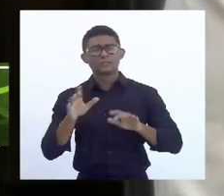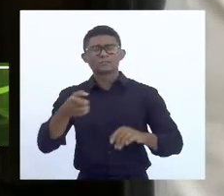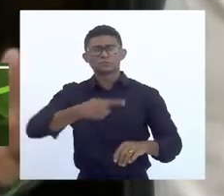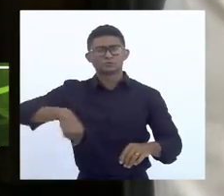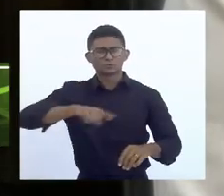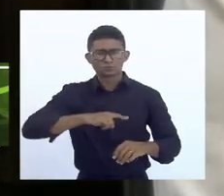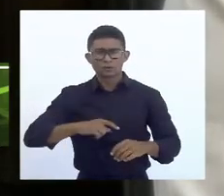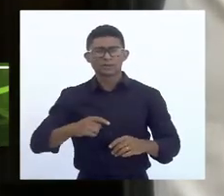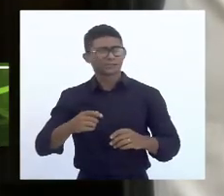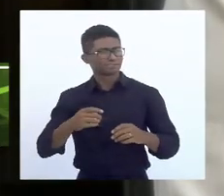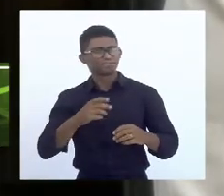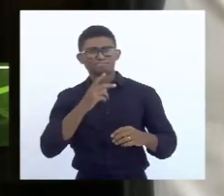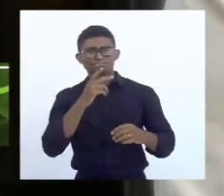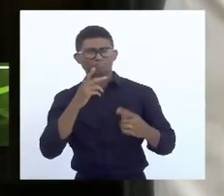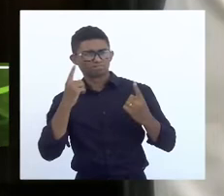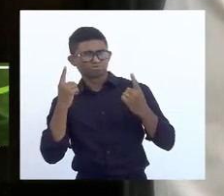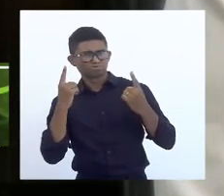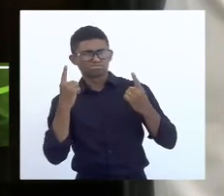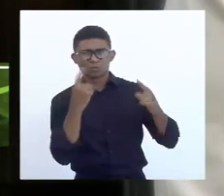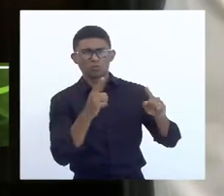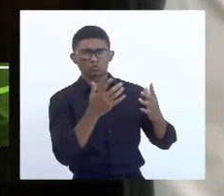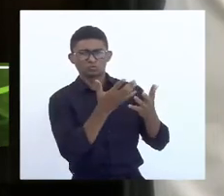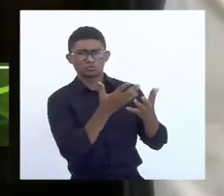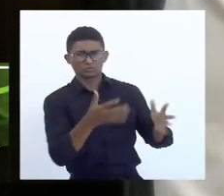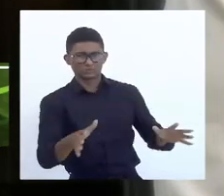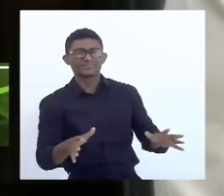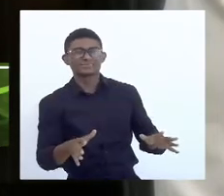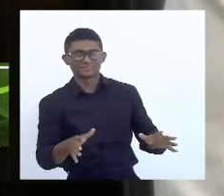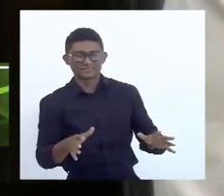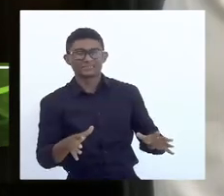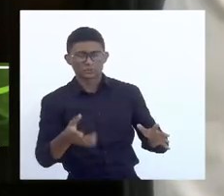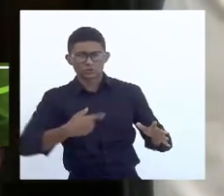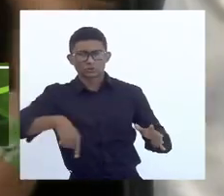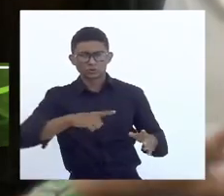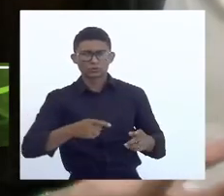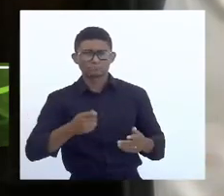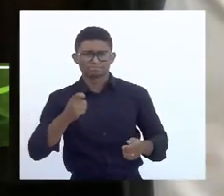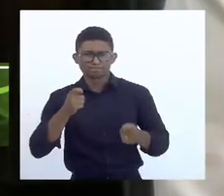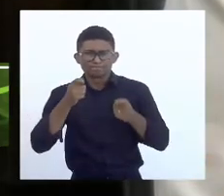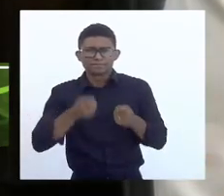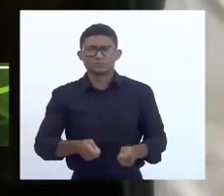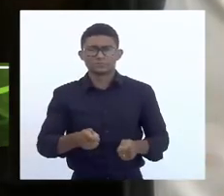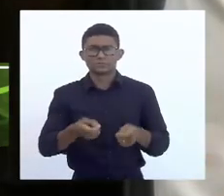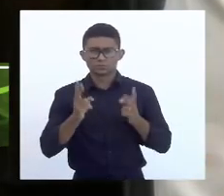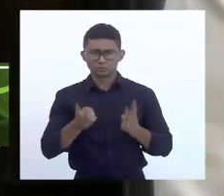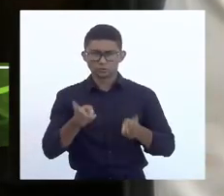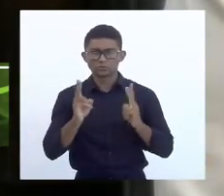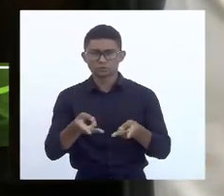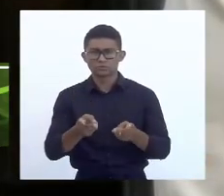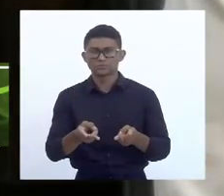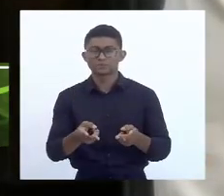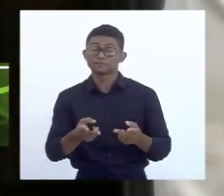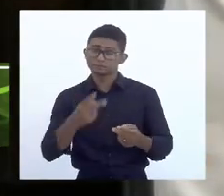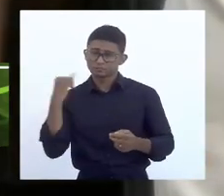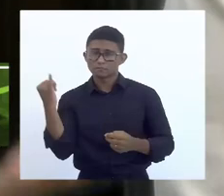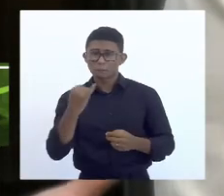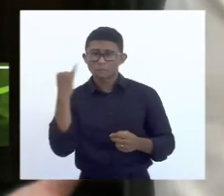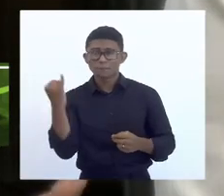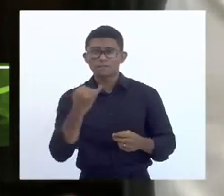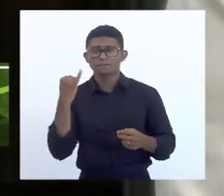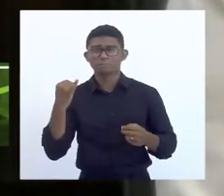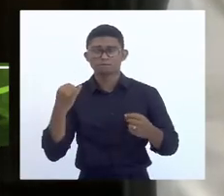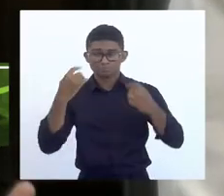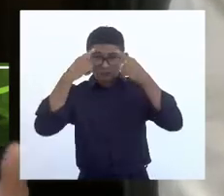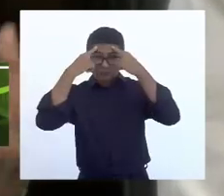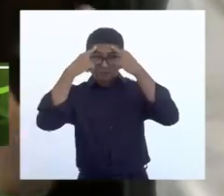enfrentá-lo, porque eu acho que o primeiro passo para enfrentar a violência política de gênero é visibilizá-la, inclusive